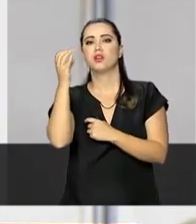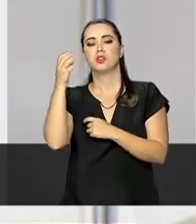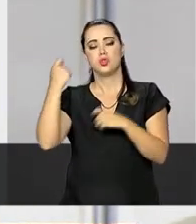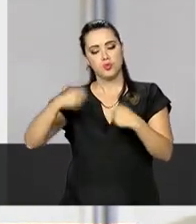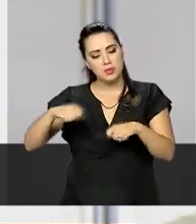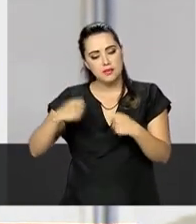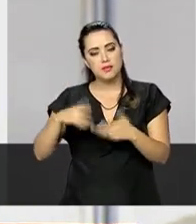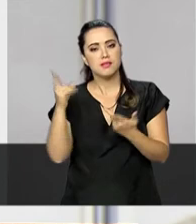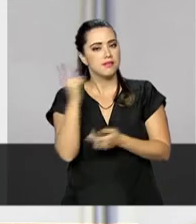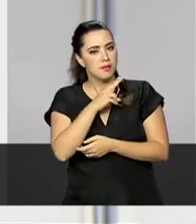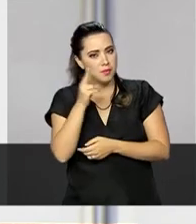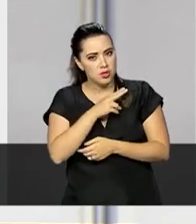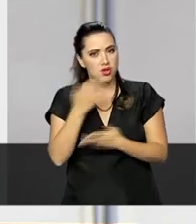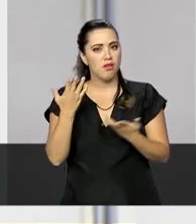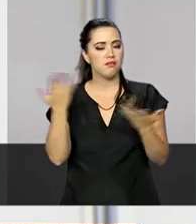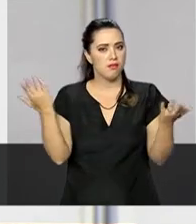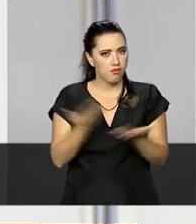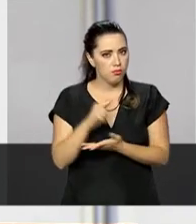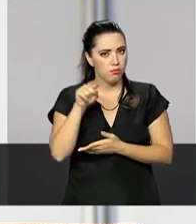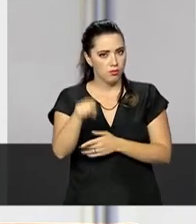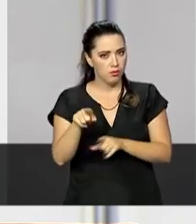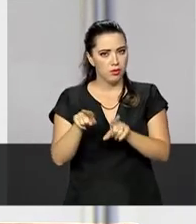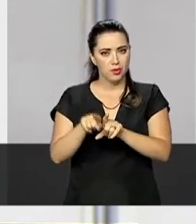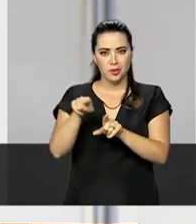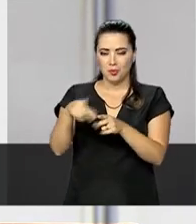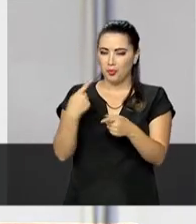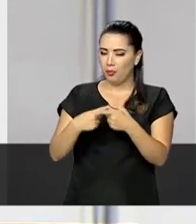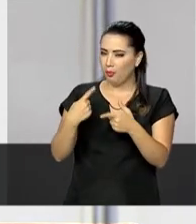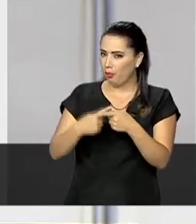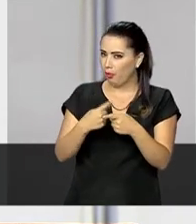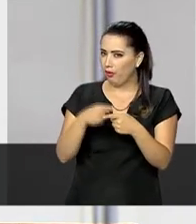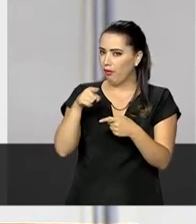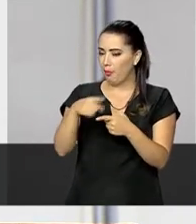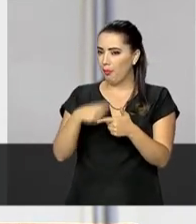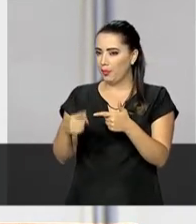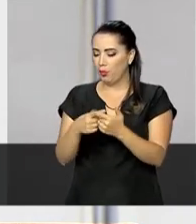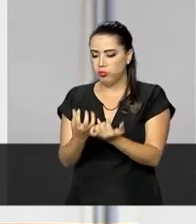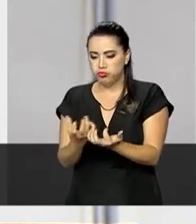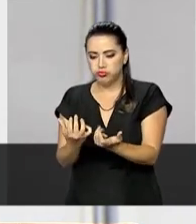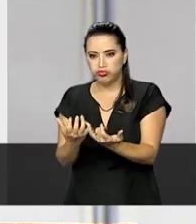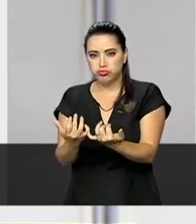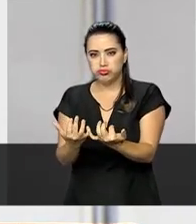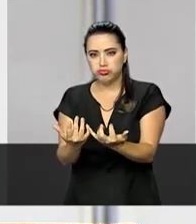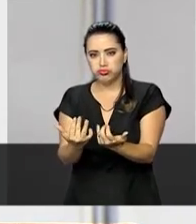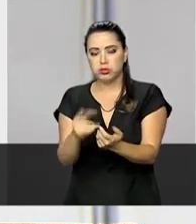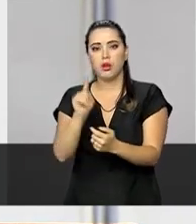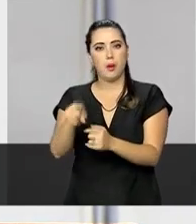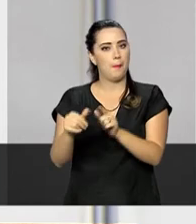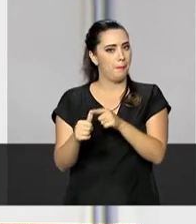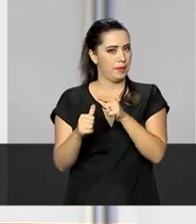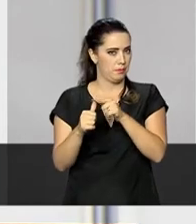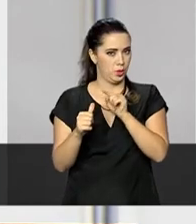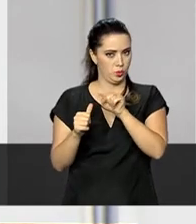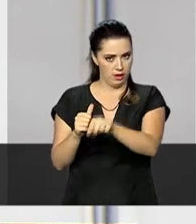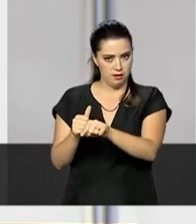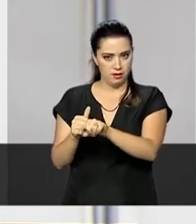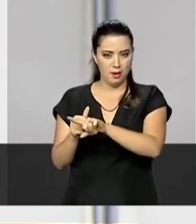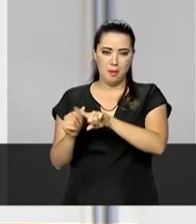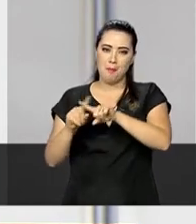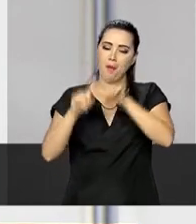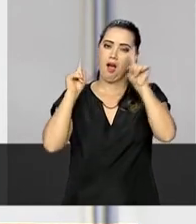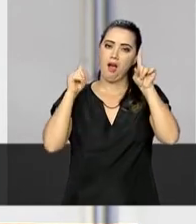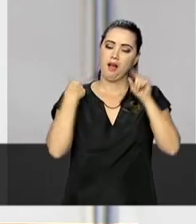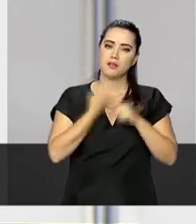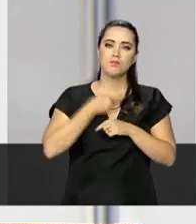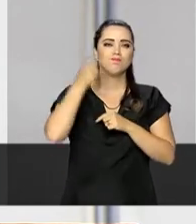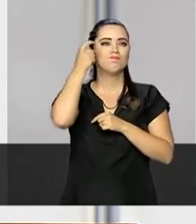presentes em função do que aconteceu no museu nacional portanto será a primeira medida mas eu acho que nós temos